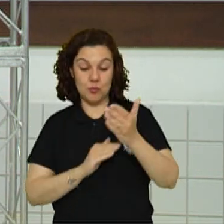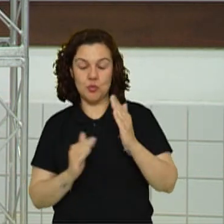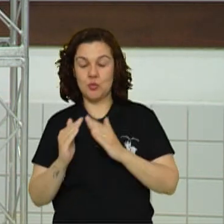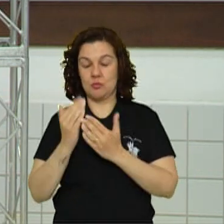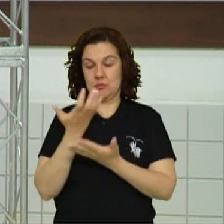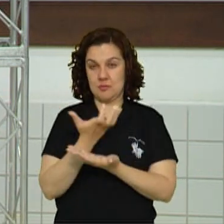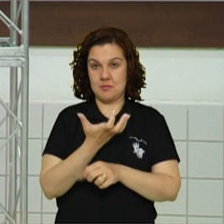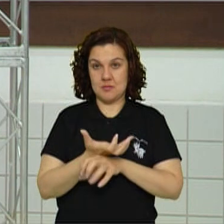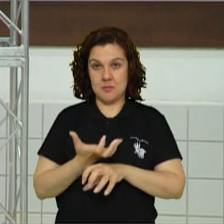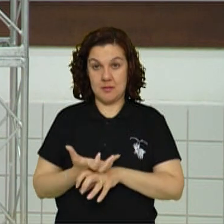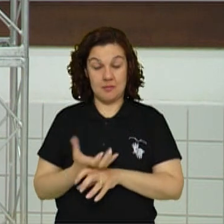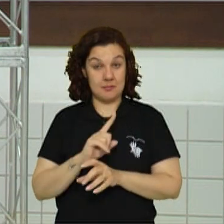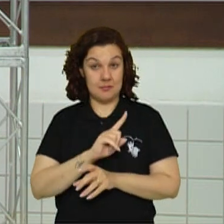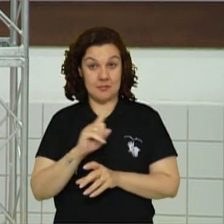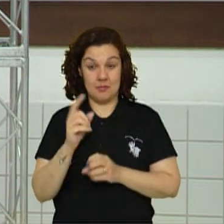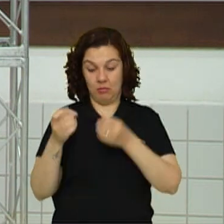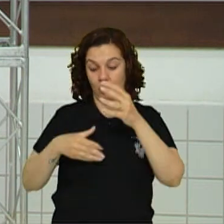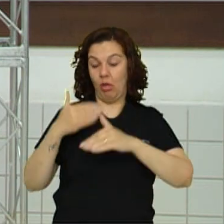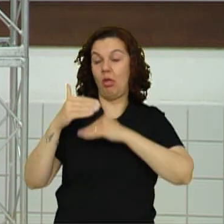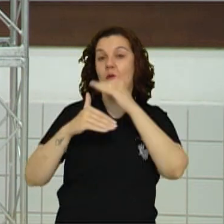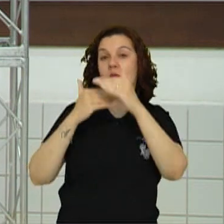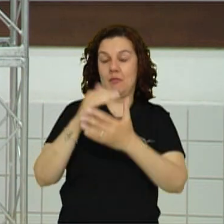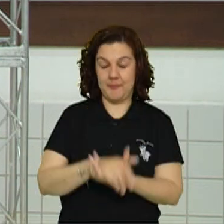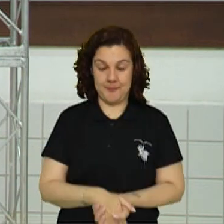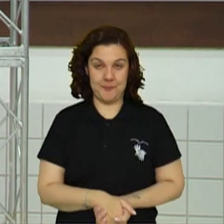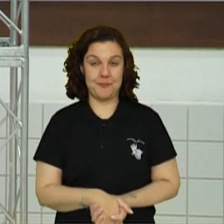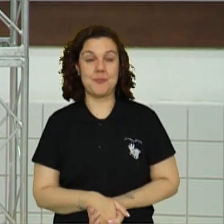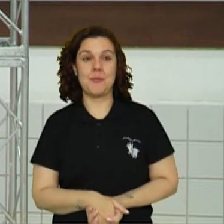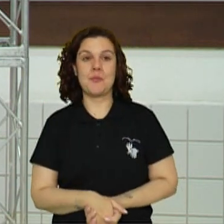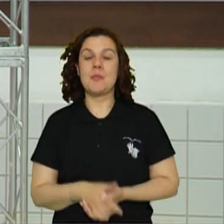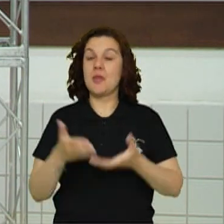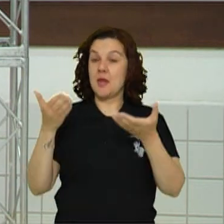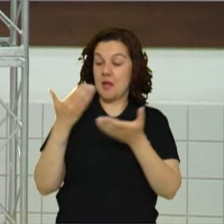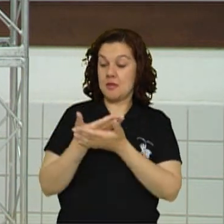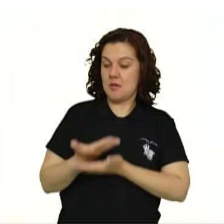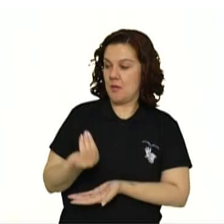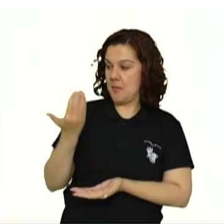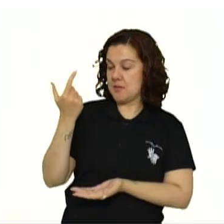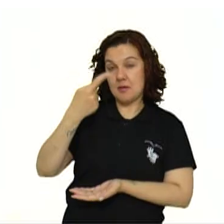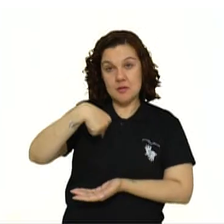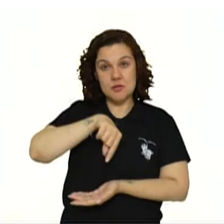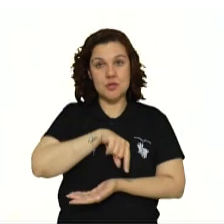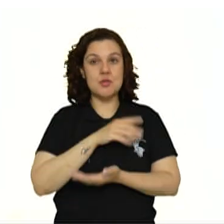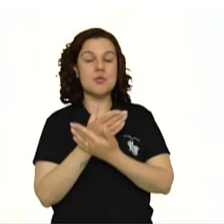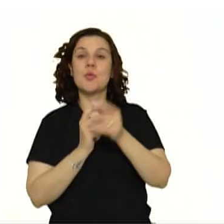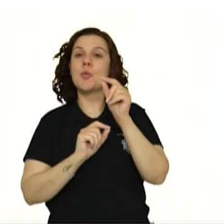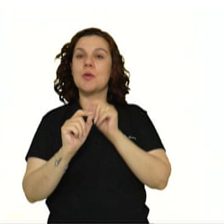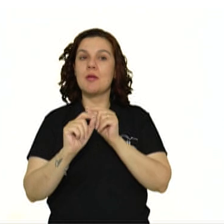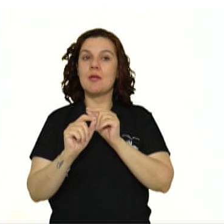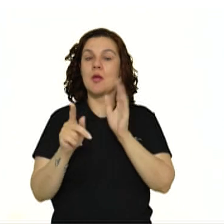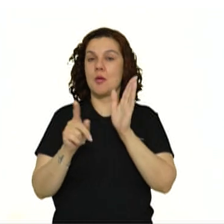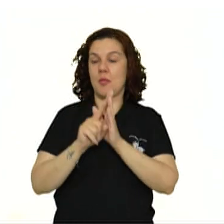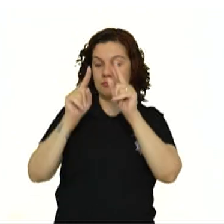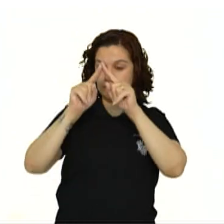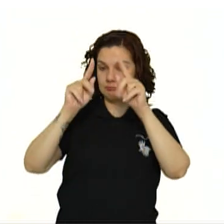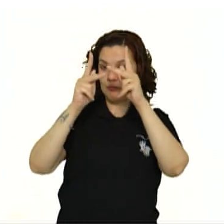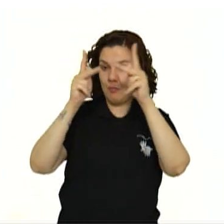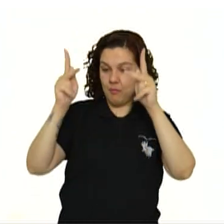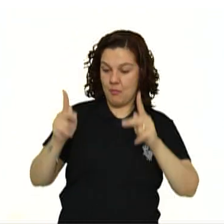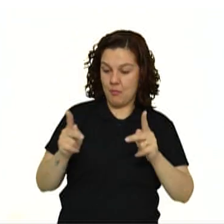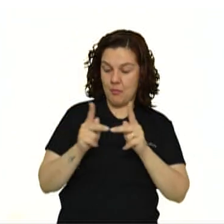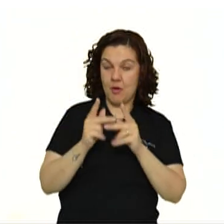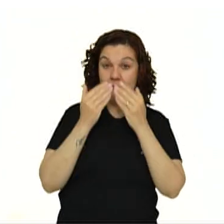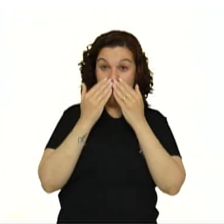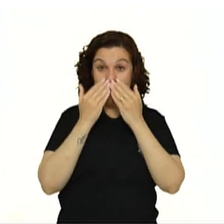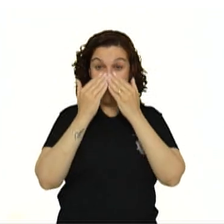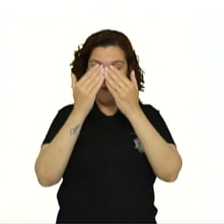para você, não deixe as coisas acumularem. Na aula anterior, nós vimos ali os polígonos regulares circunscritos,